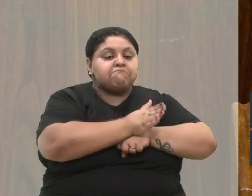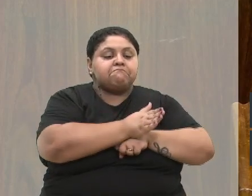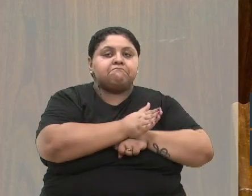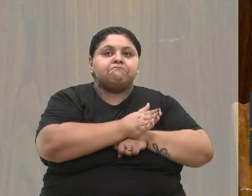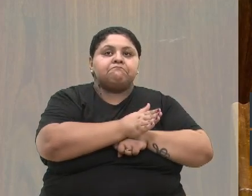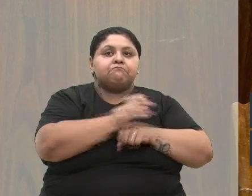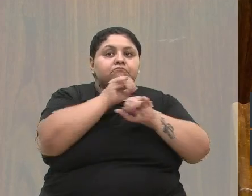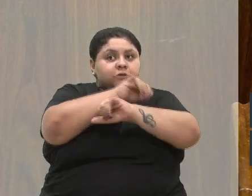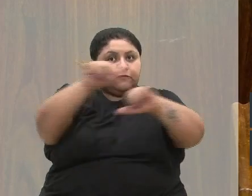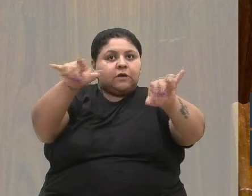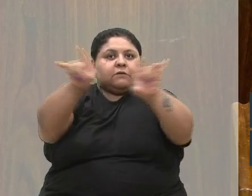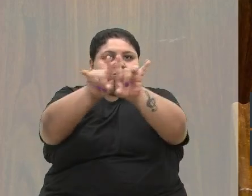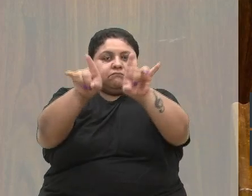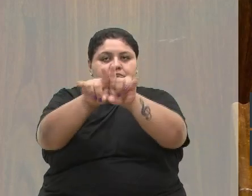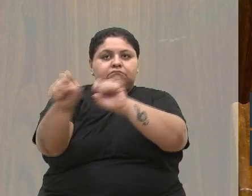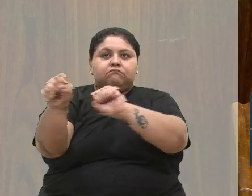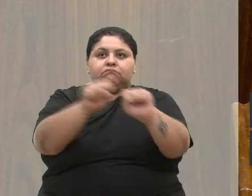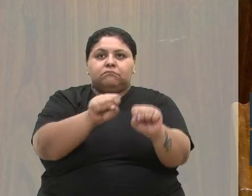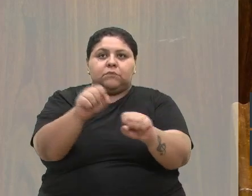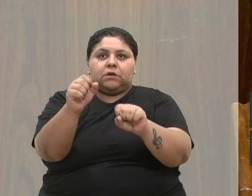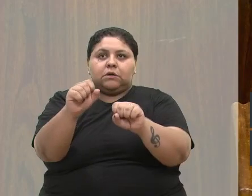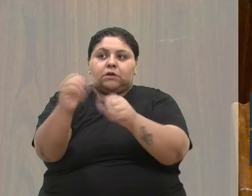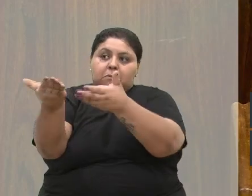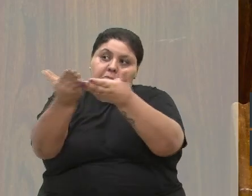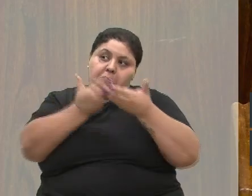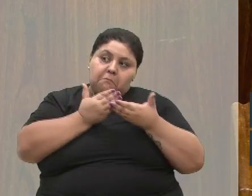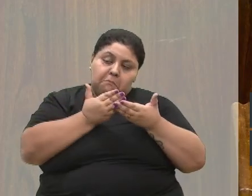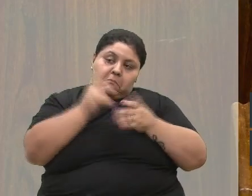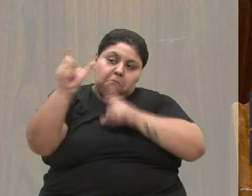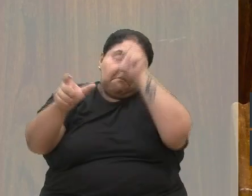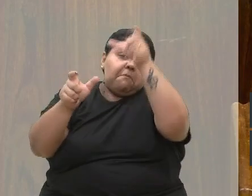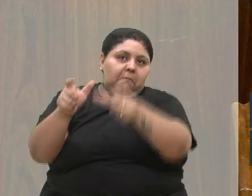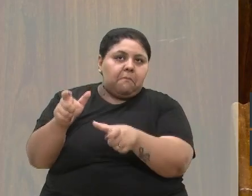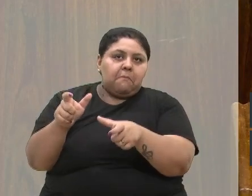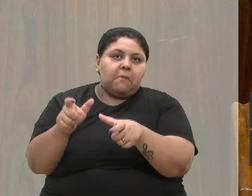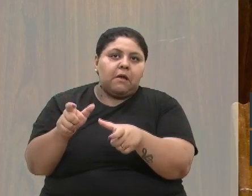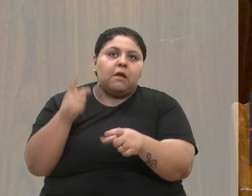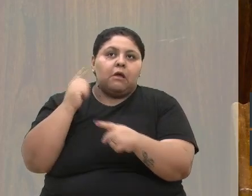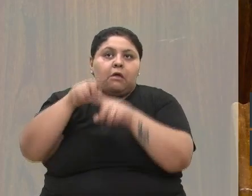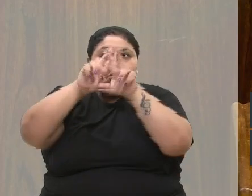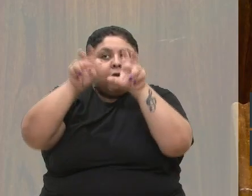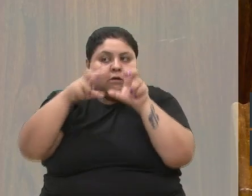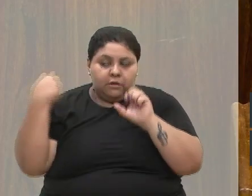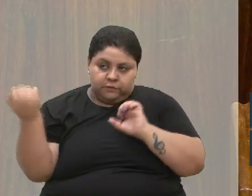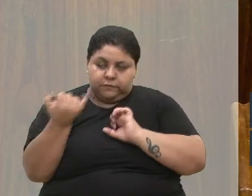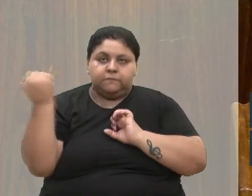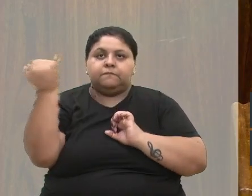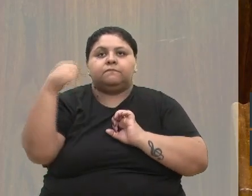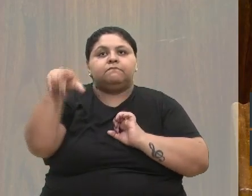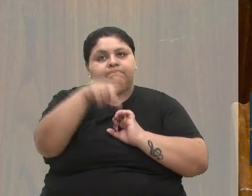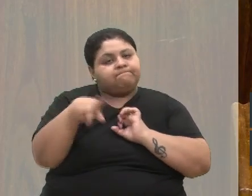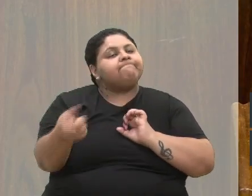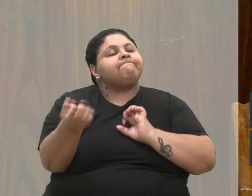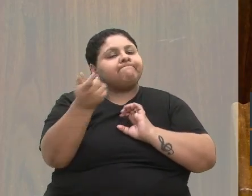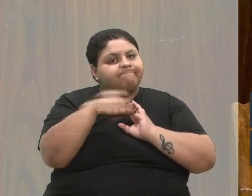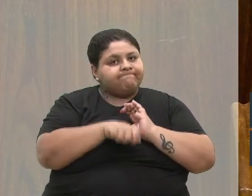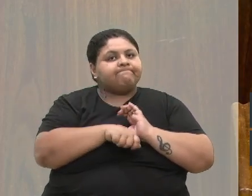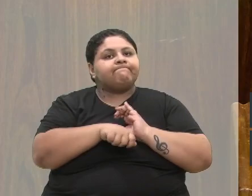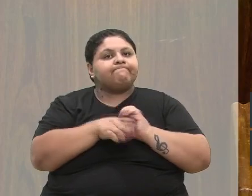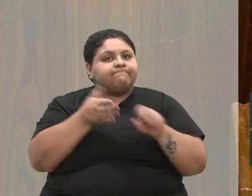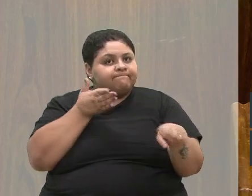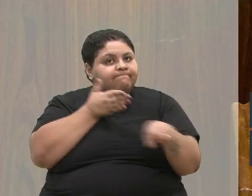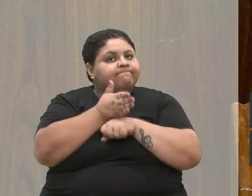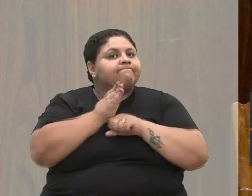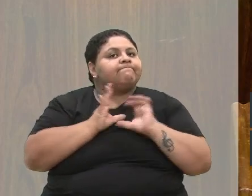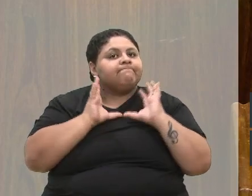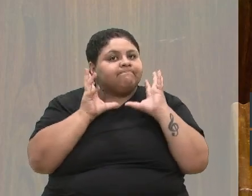possa divulgar, que a gente possa convidar cada vez mais pessoas, porque esse tema é muito importante. A gente precisa da participação